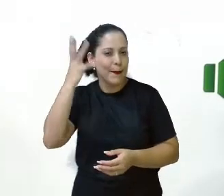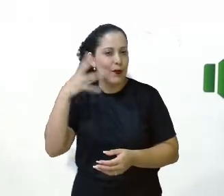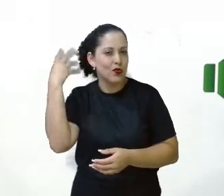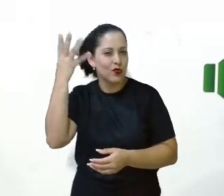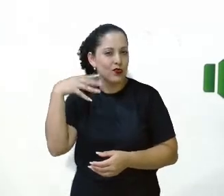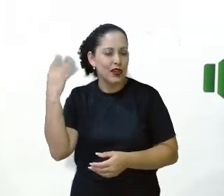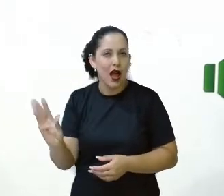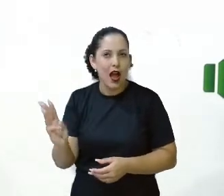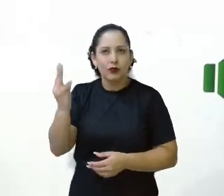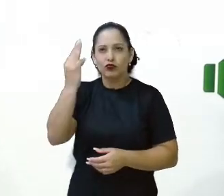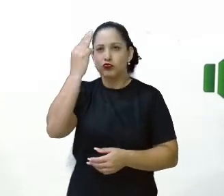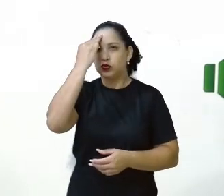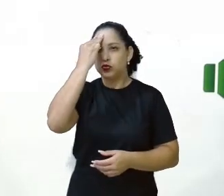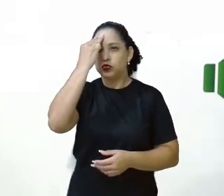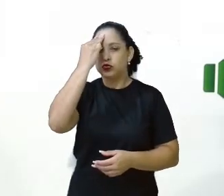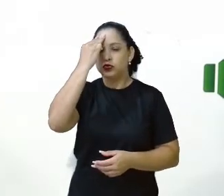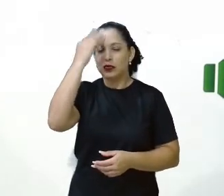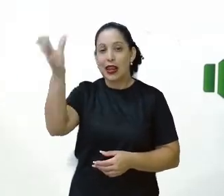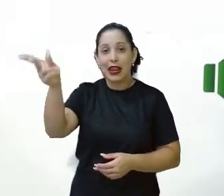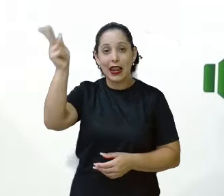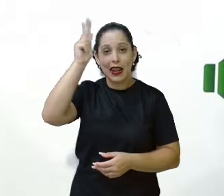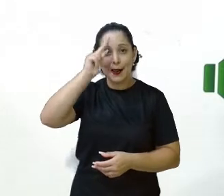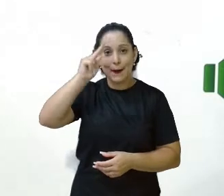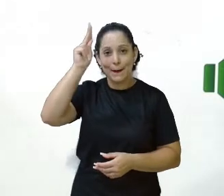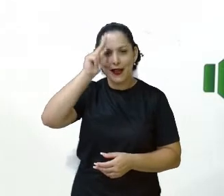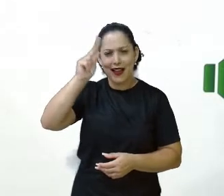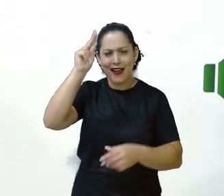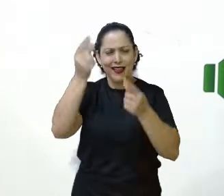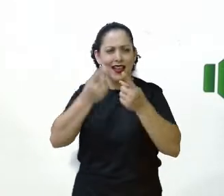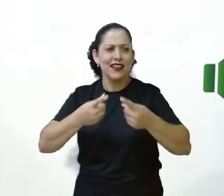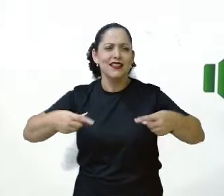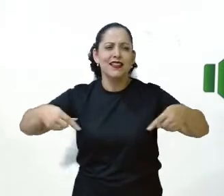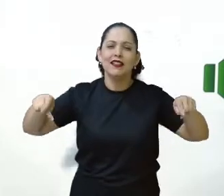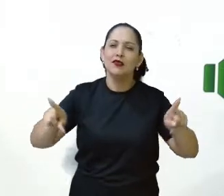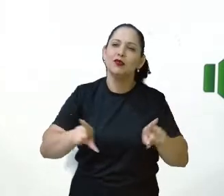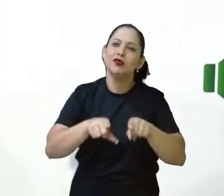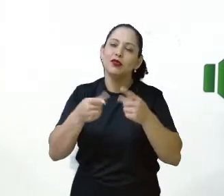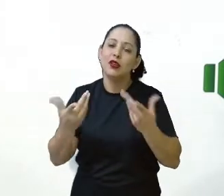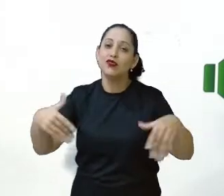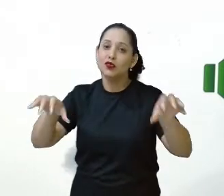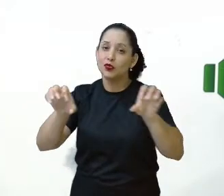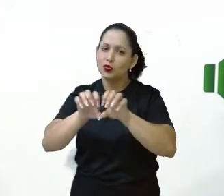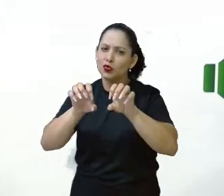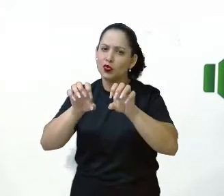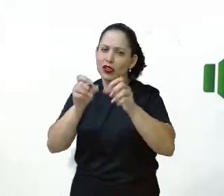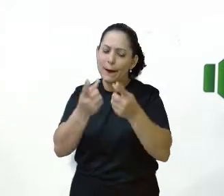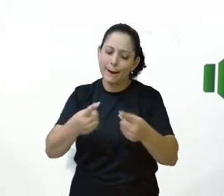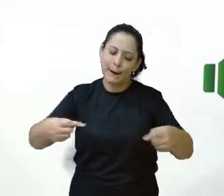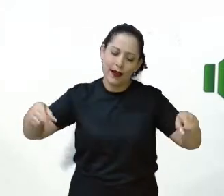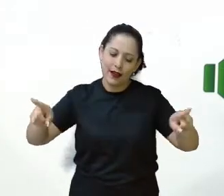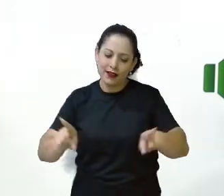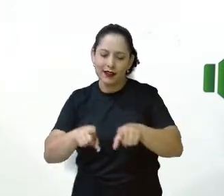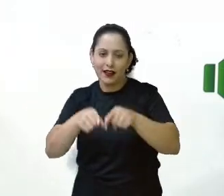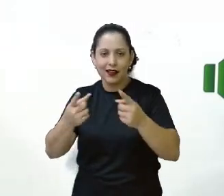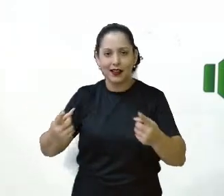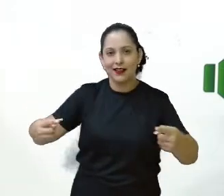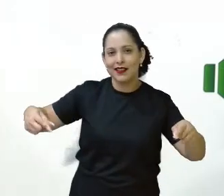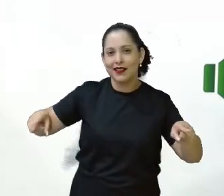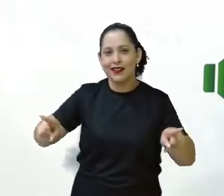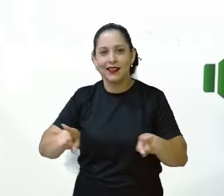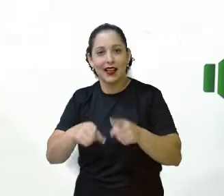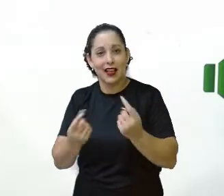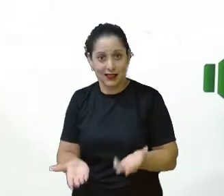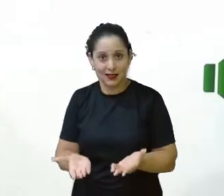gente decora, que a gente lembra, né? Aquela linhazinha, aquela estrutura de uma nota após a outra. É isso